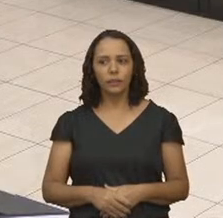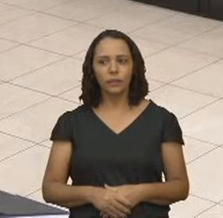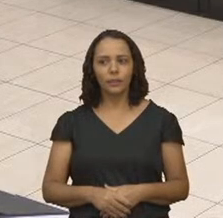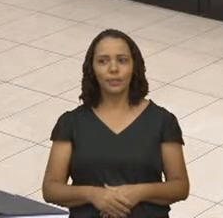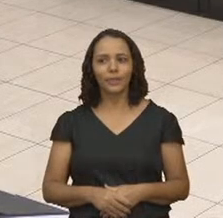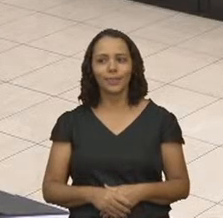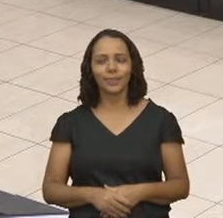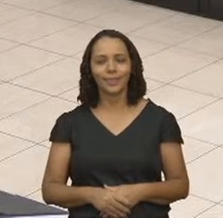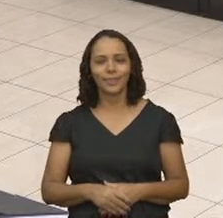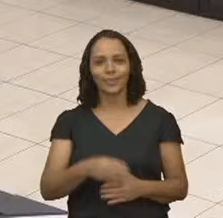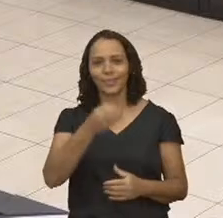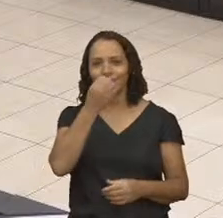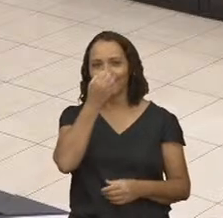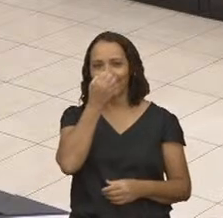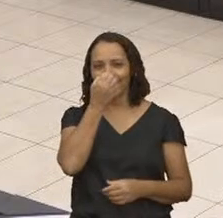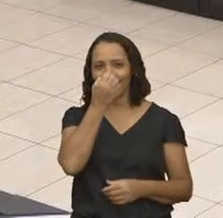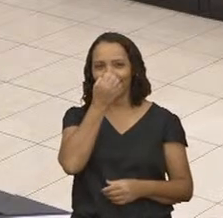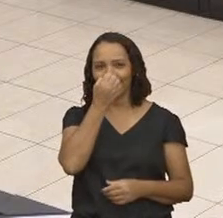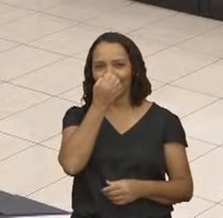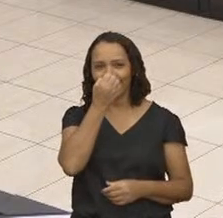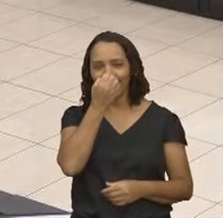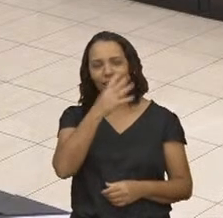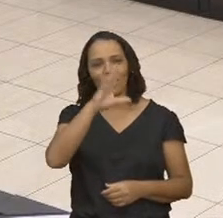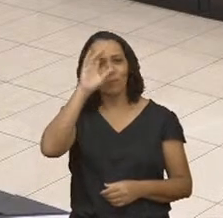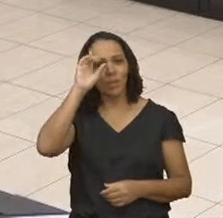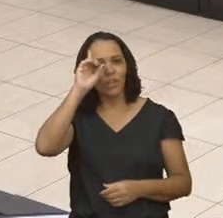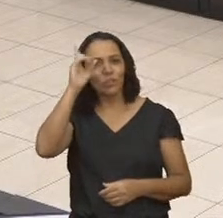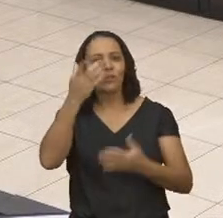Bom dia a todos presentes.